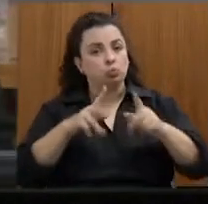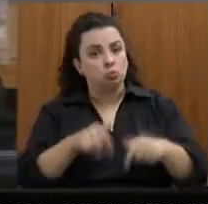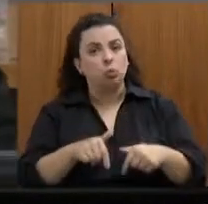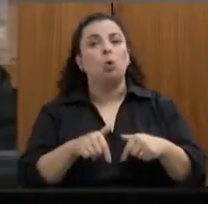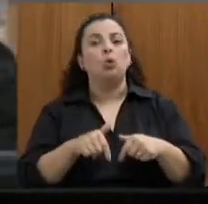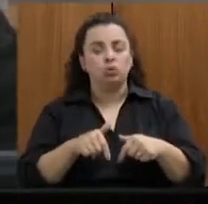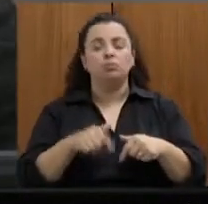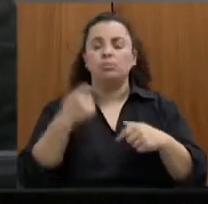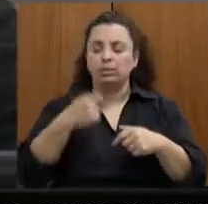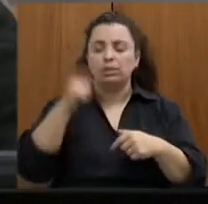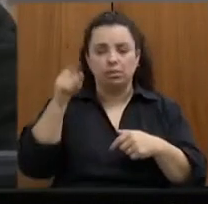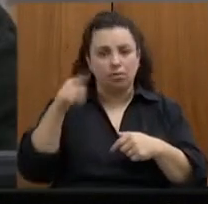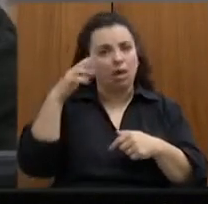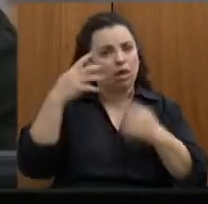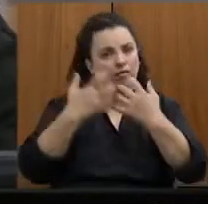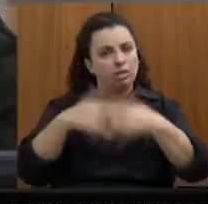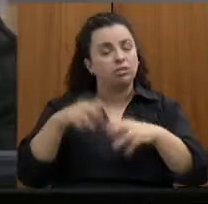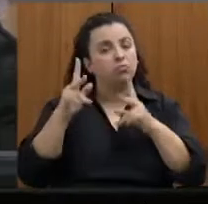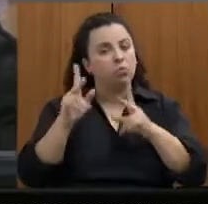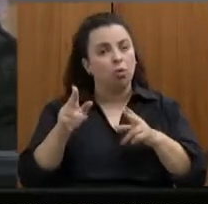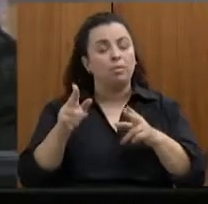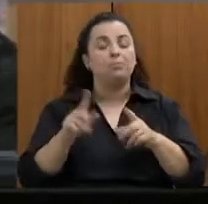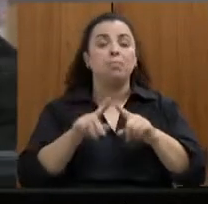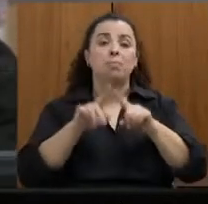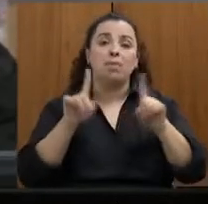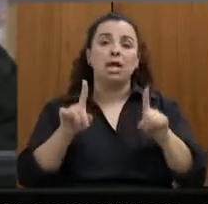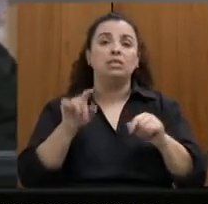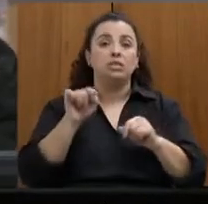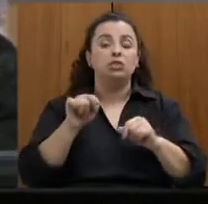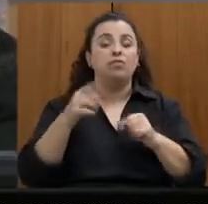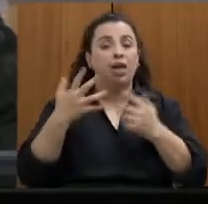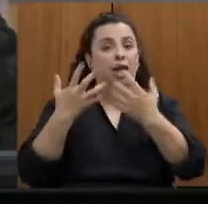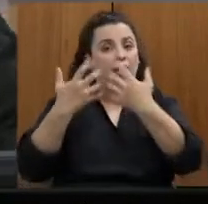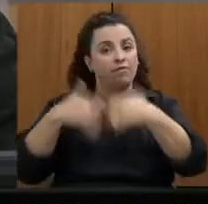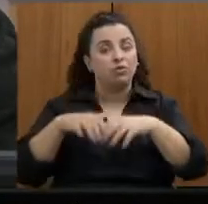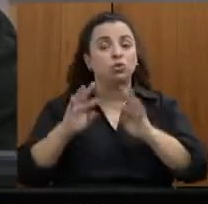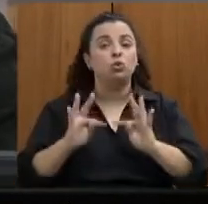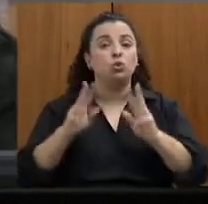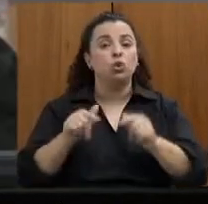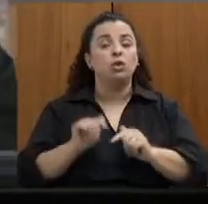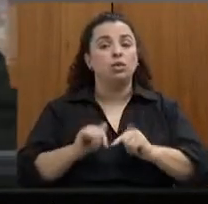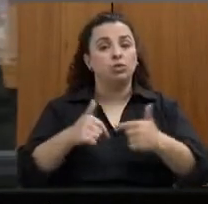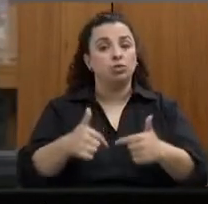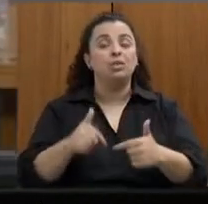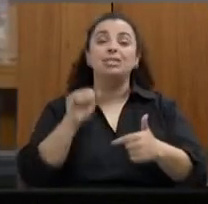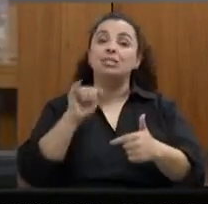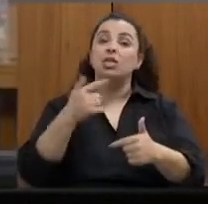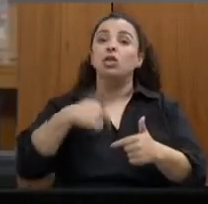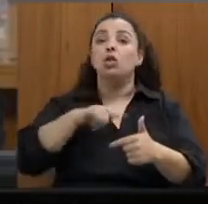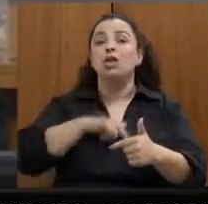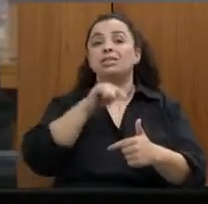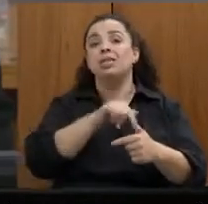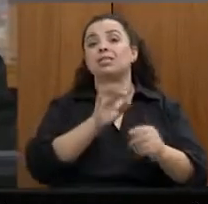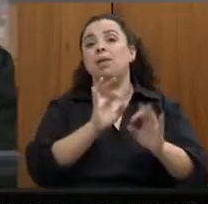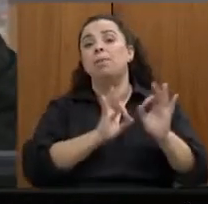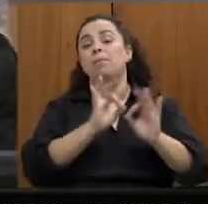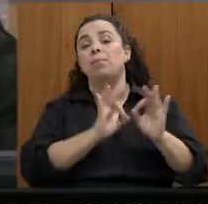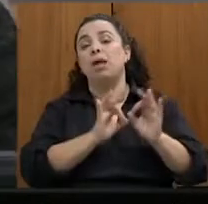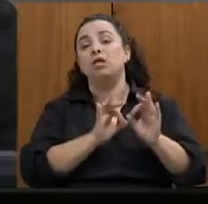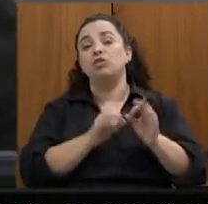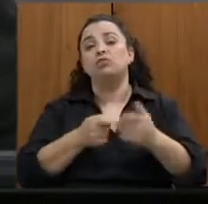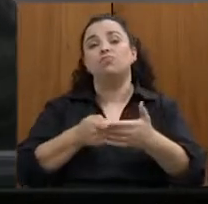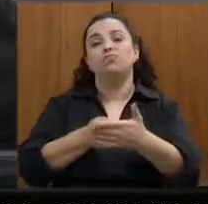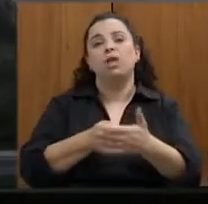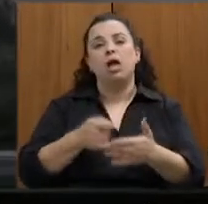de todos nós. Mas isso vai ficar refletido em todas as ações quando nós terminarmos o plano de enfrentamento à